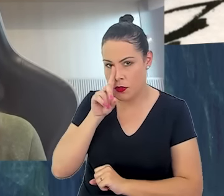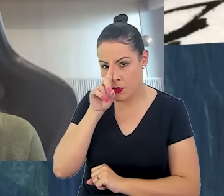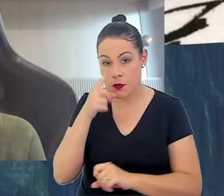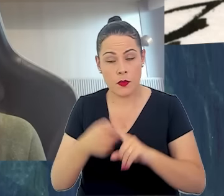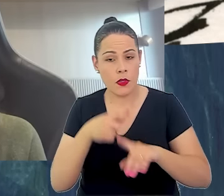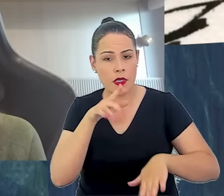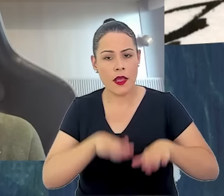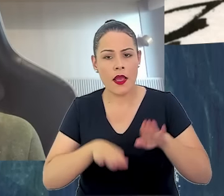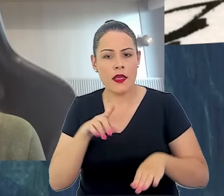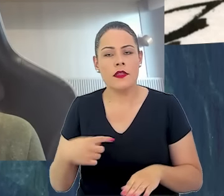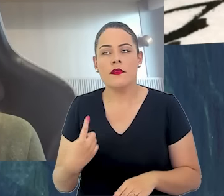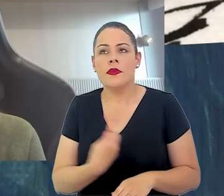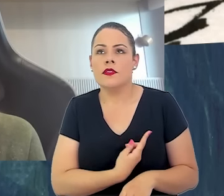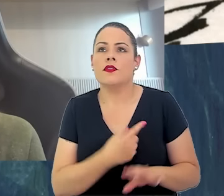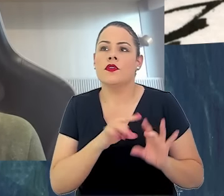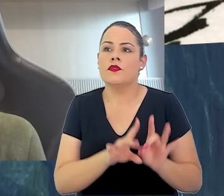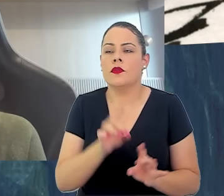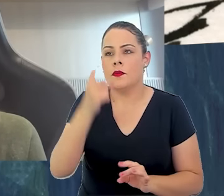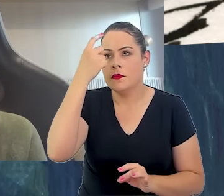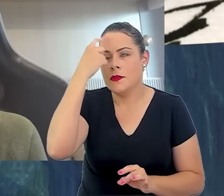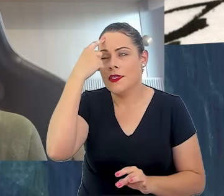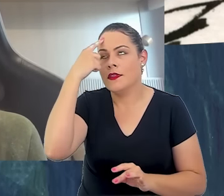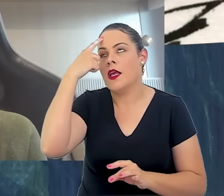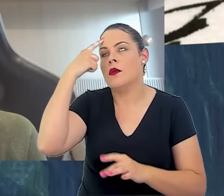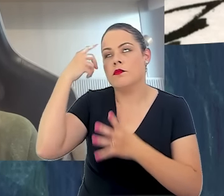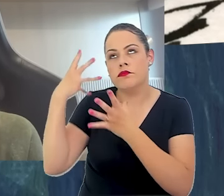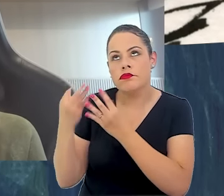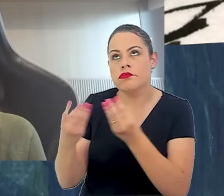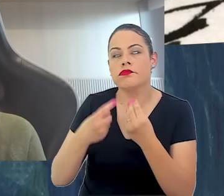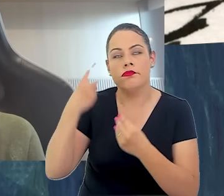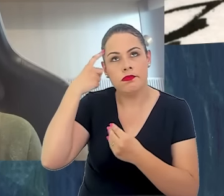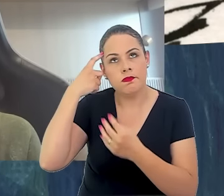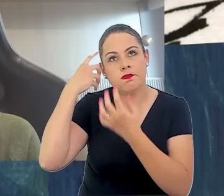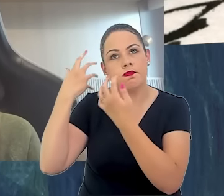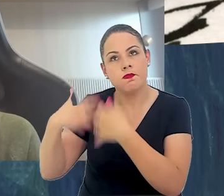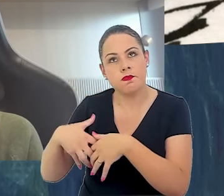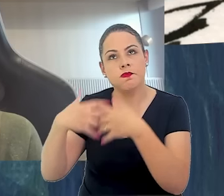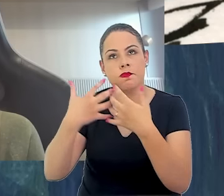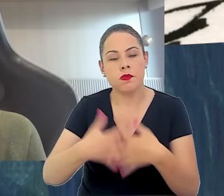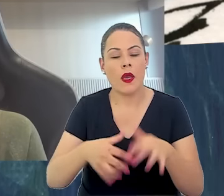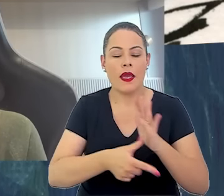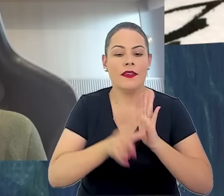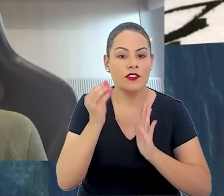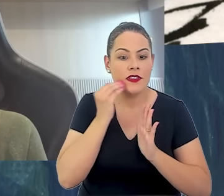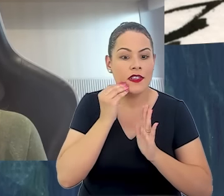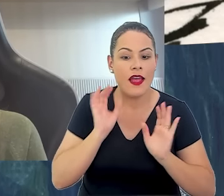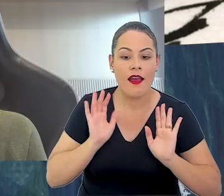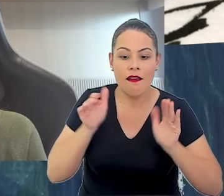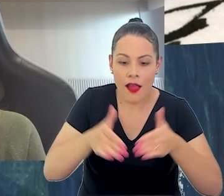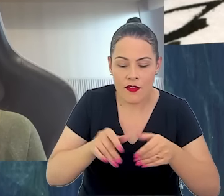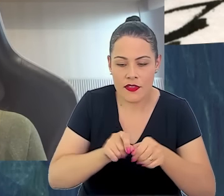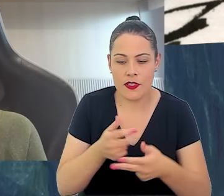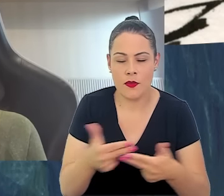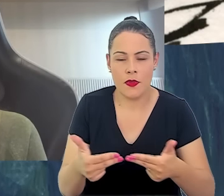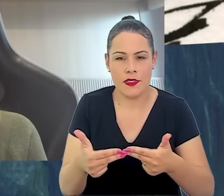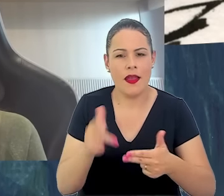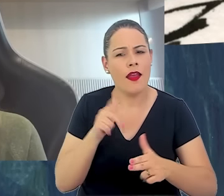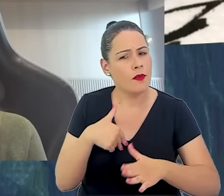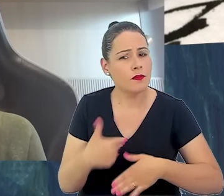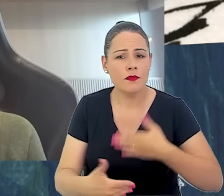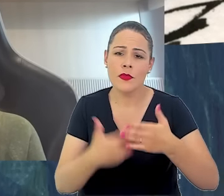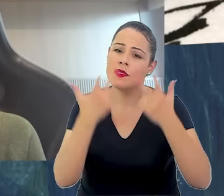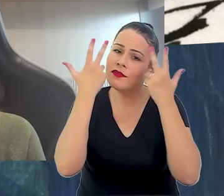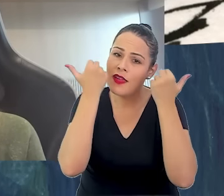Eu acho que muitas vezes nós pensamos muito antes de tentar alguma coisa. É o